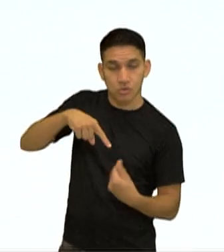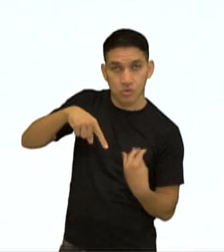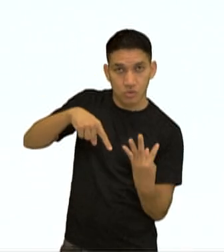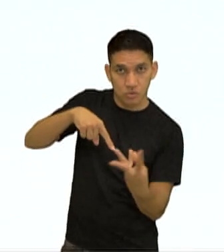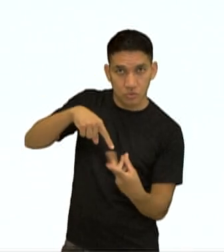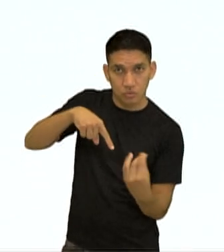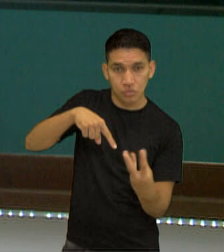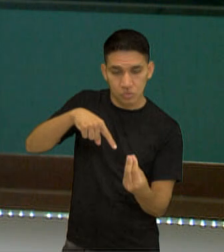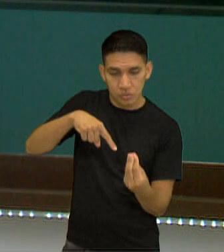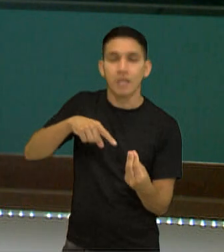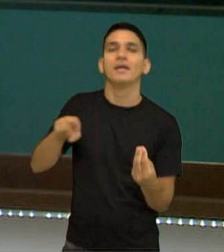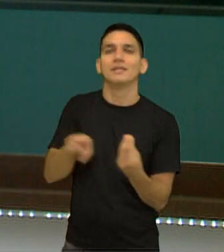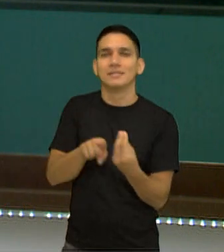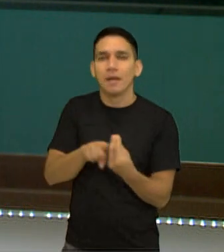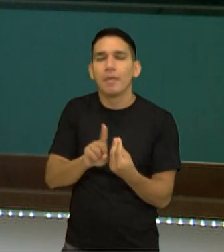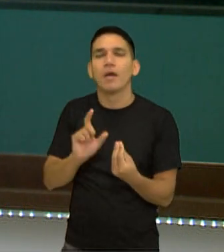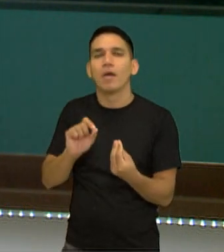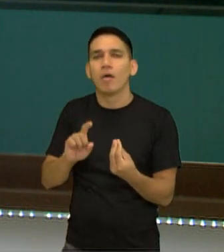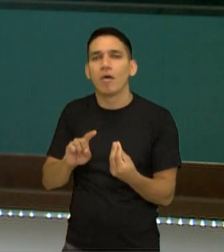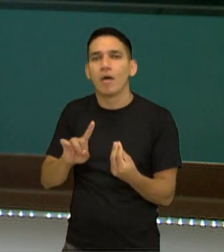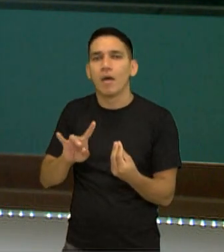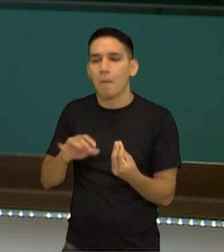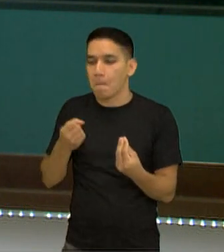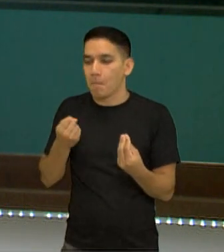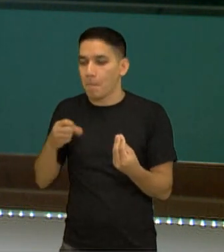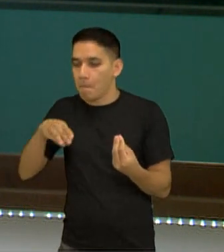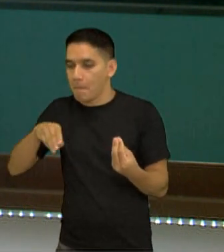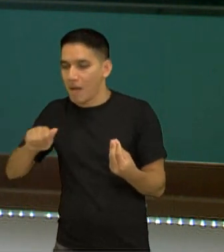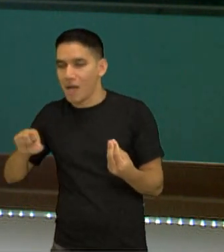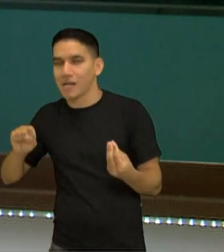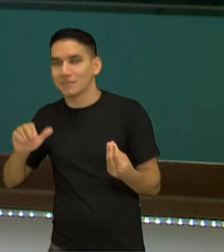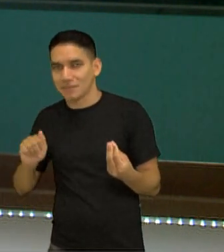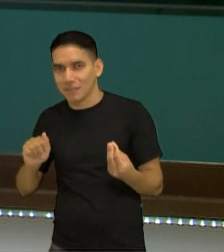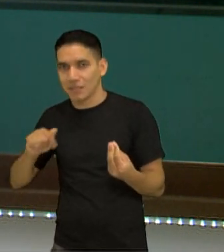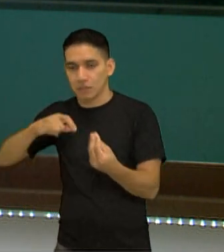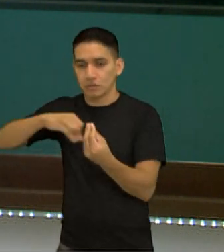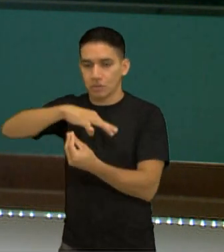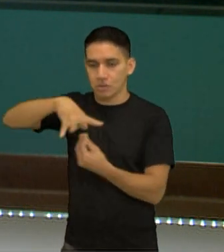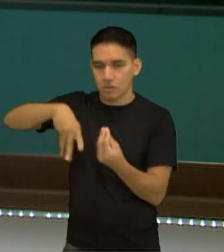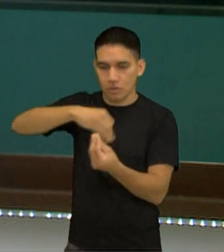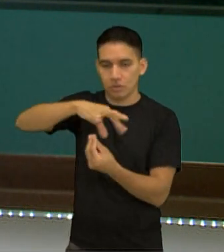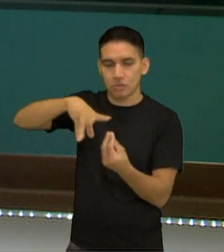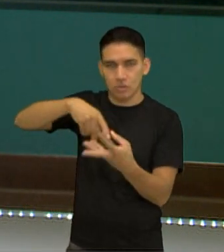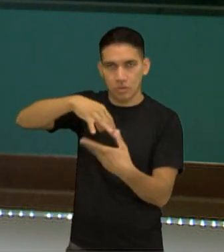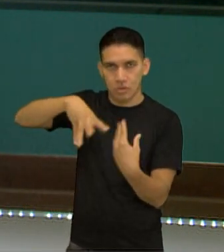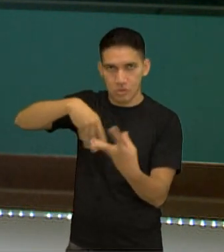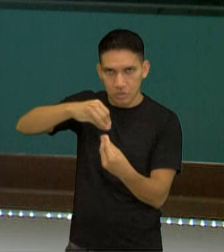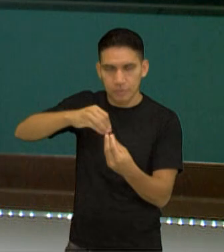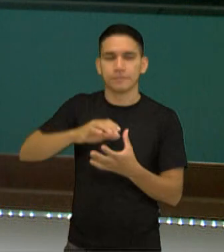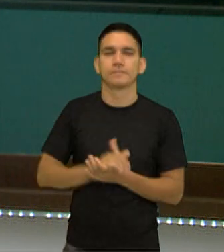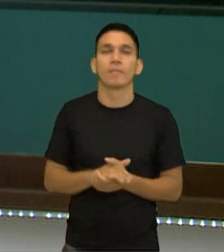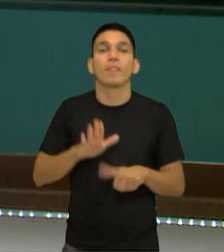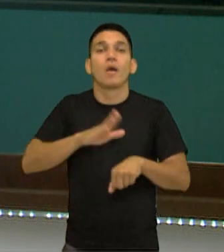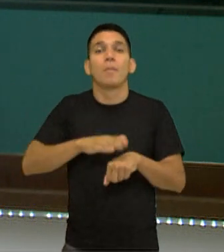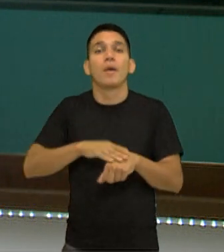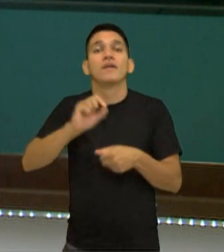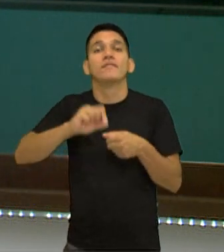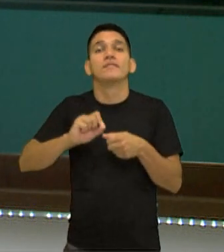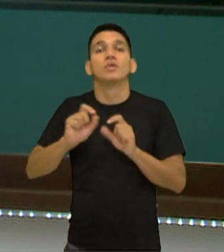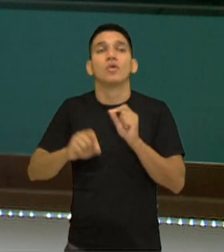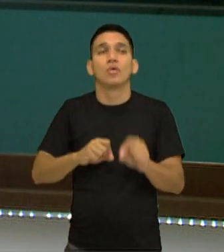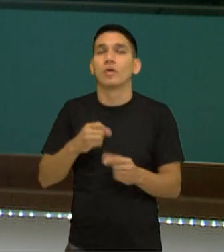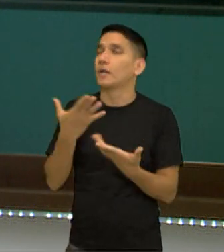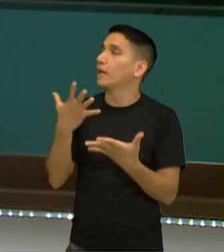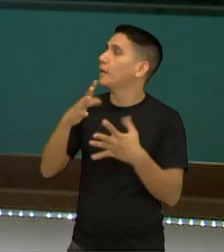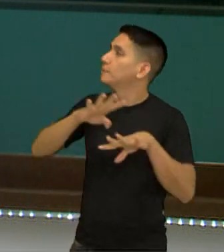molar da substância em questão. E aí, quando eu vou fazer o nosso cálculo da concentração molar, eu posso calcular